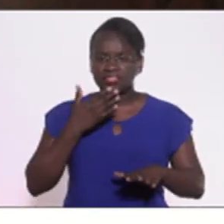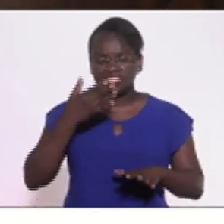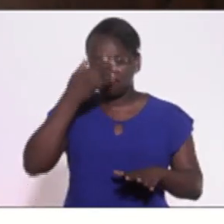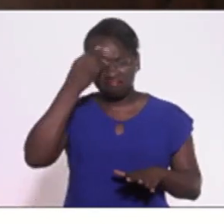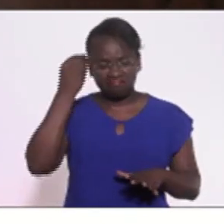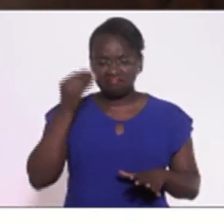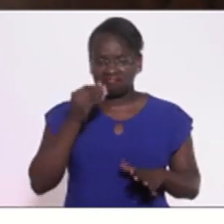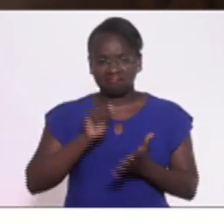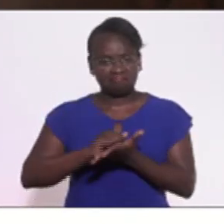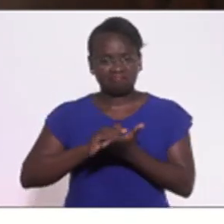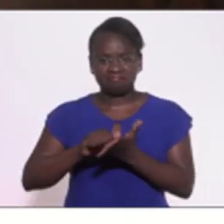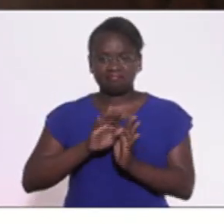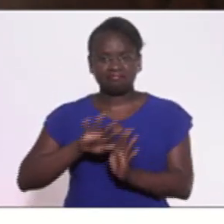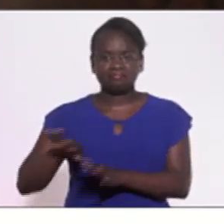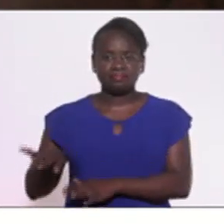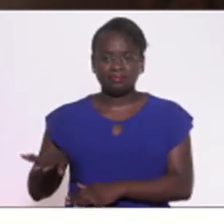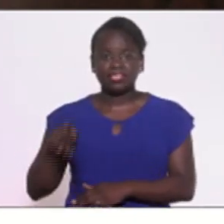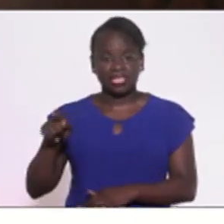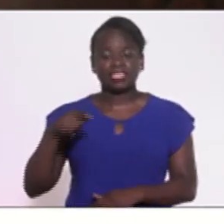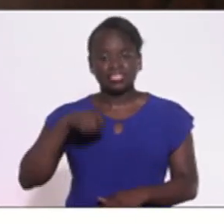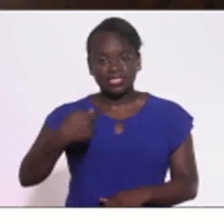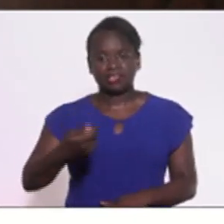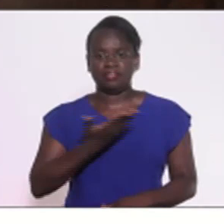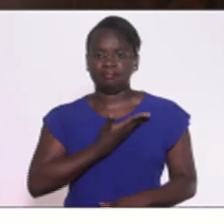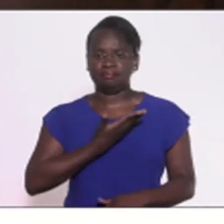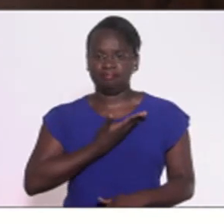apareçam. Ronaldo é amigo.